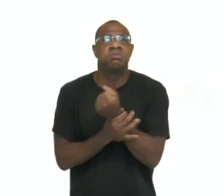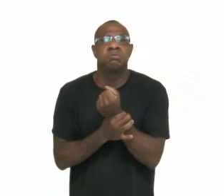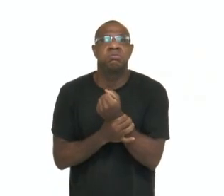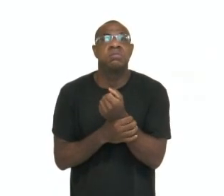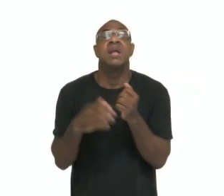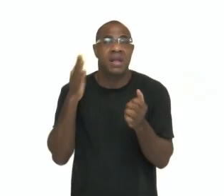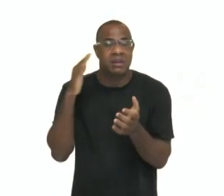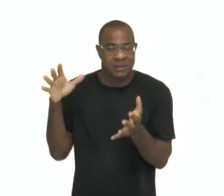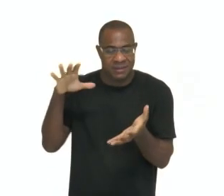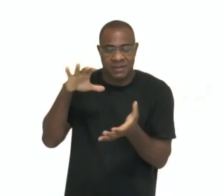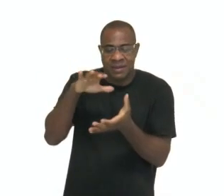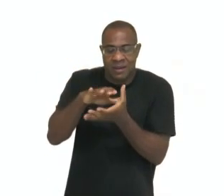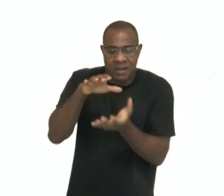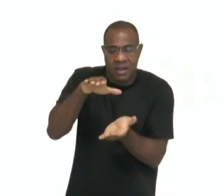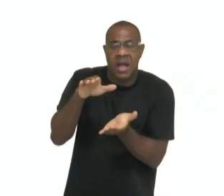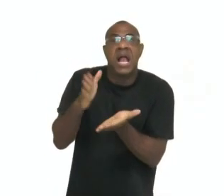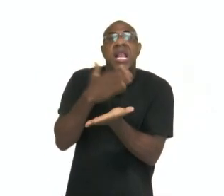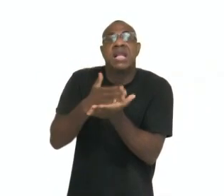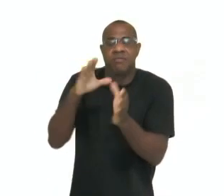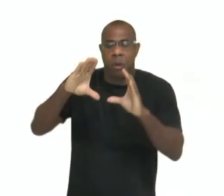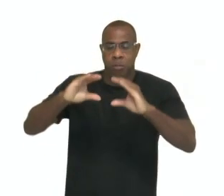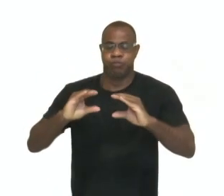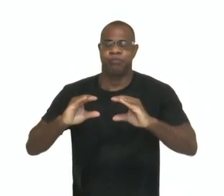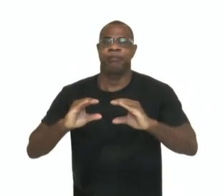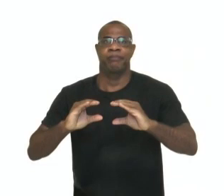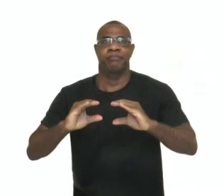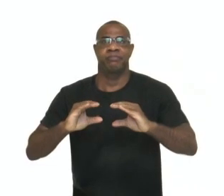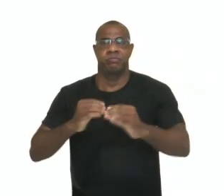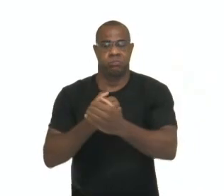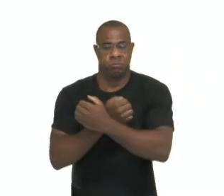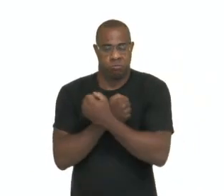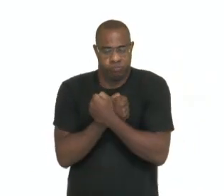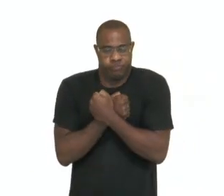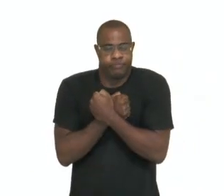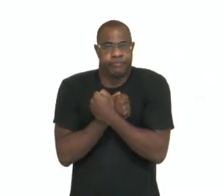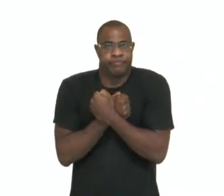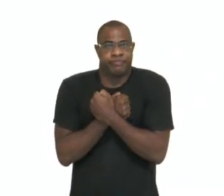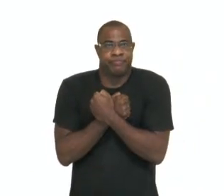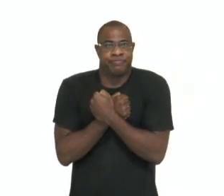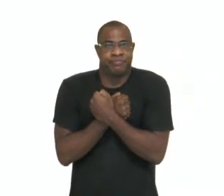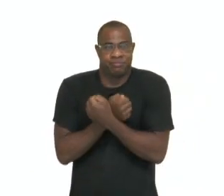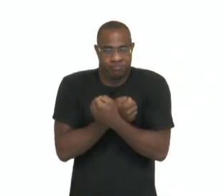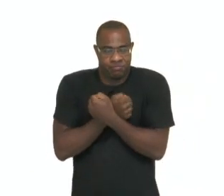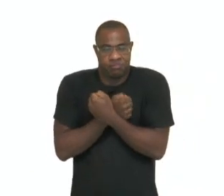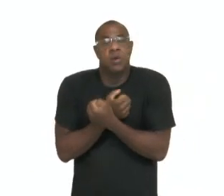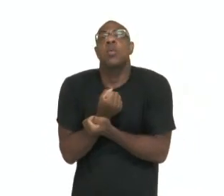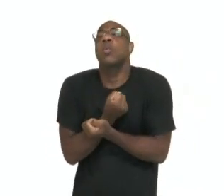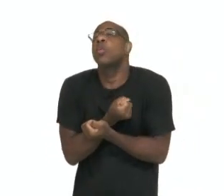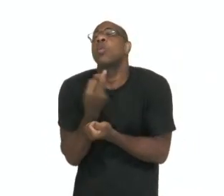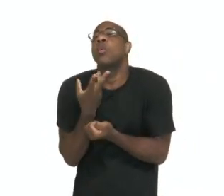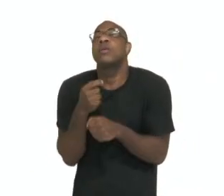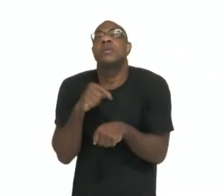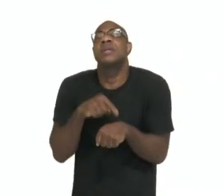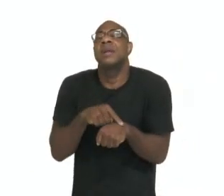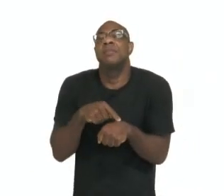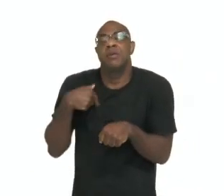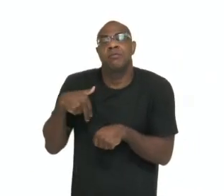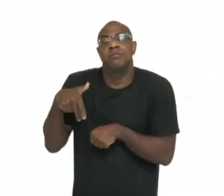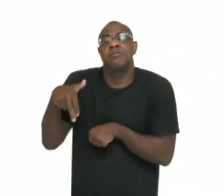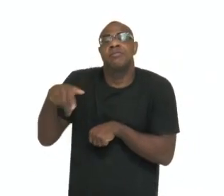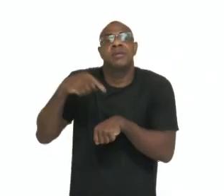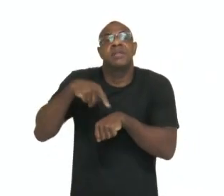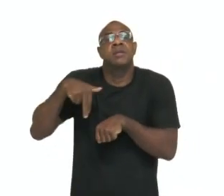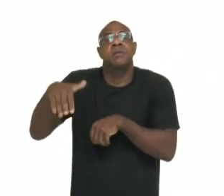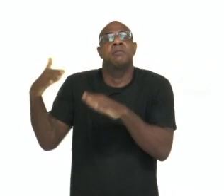com as duas mãos, comprimindo-o contra o peito. Quanto tempo levei até chegar em casa? Também